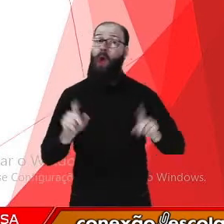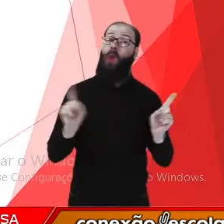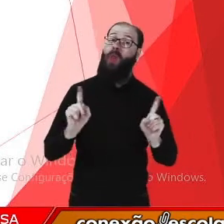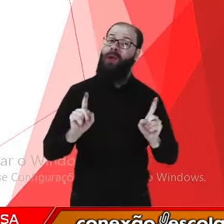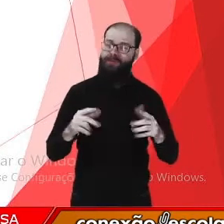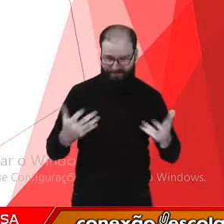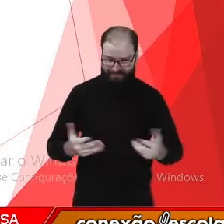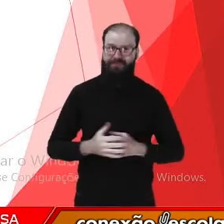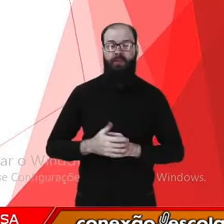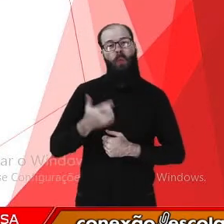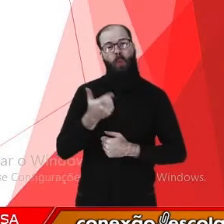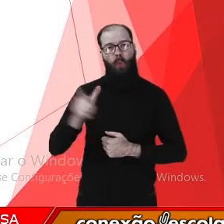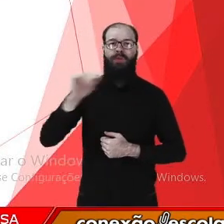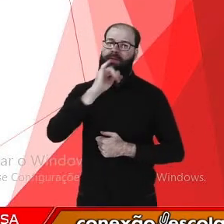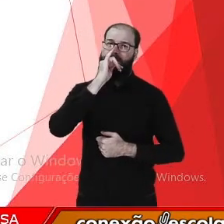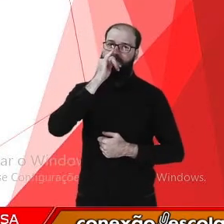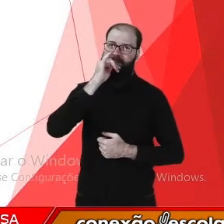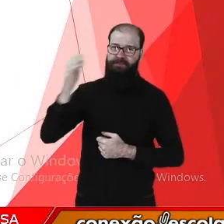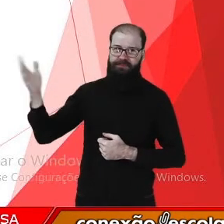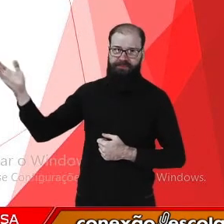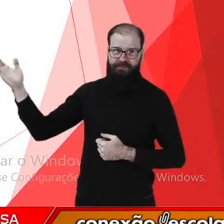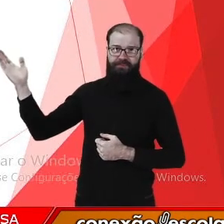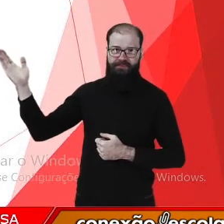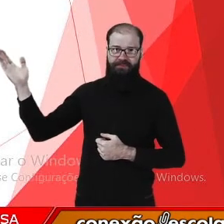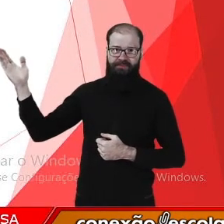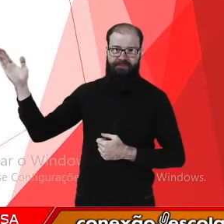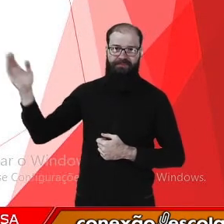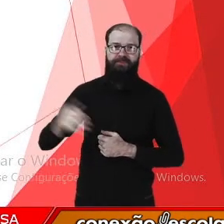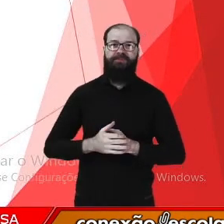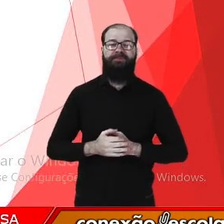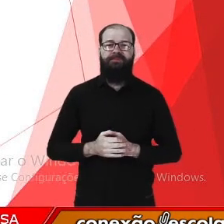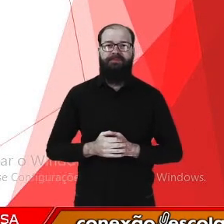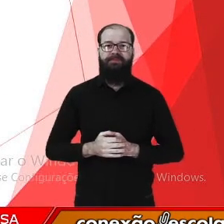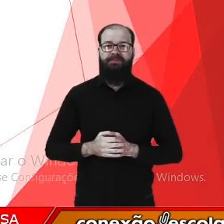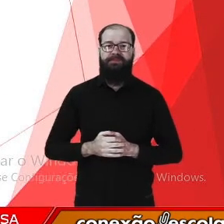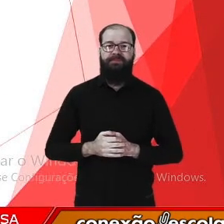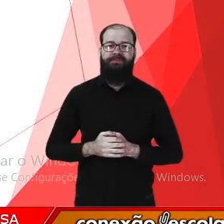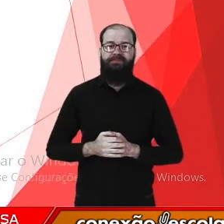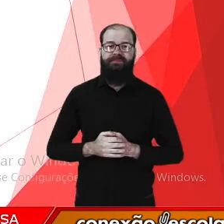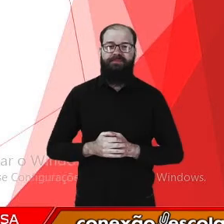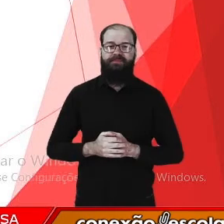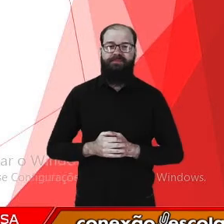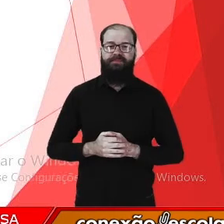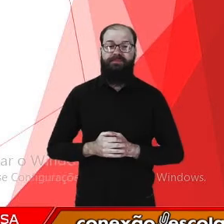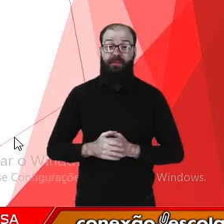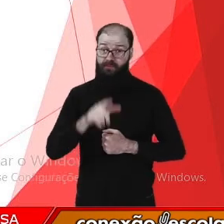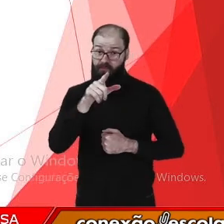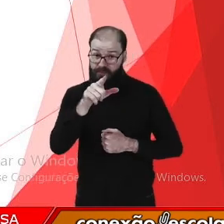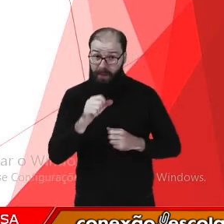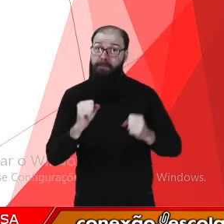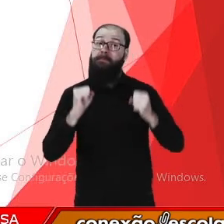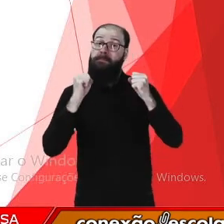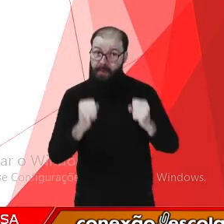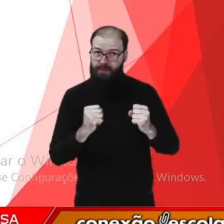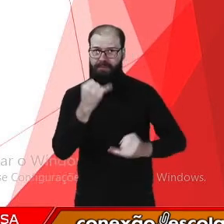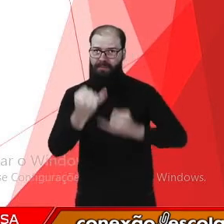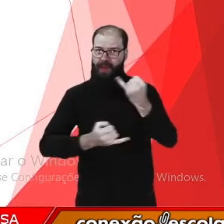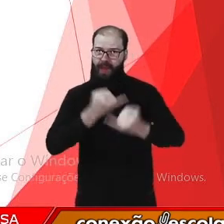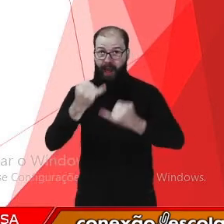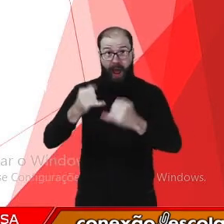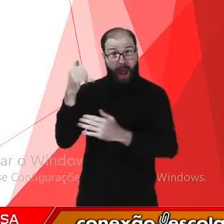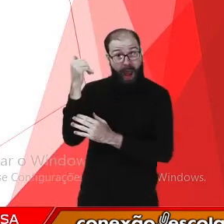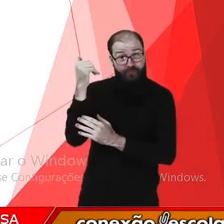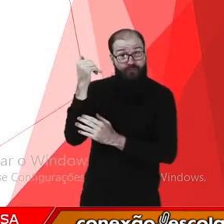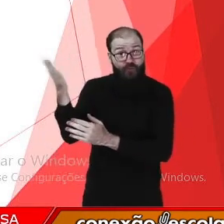também. You can play outside. You can play outside. Você pode brincar lá